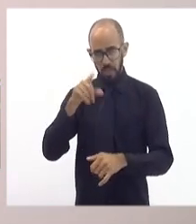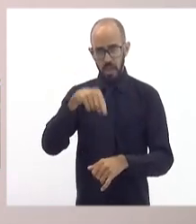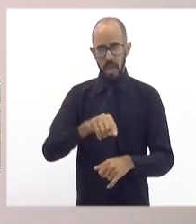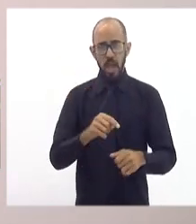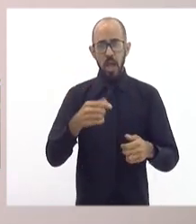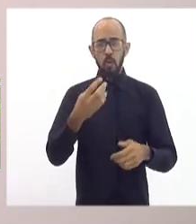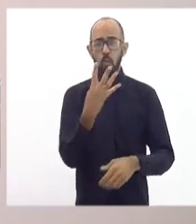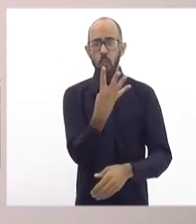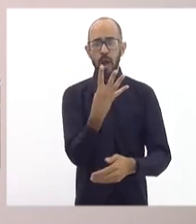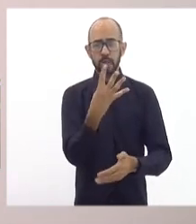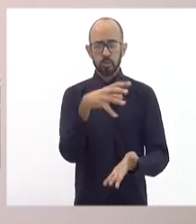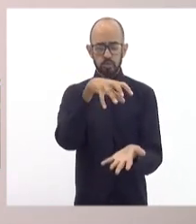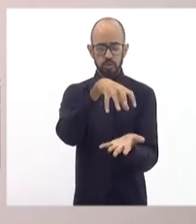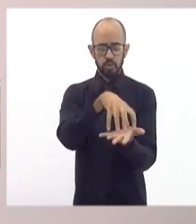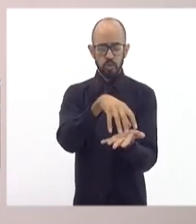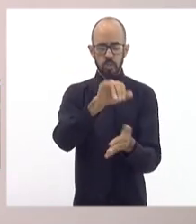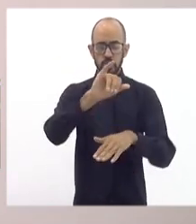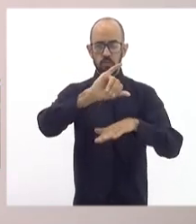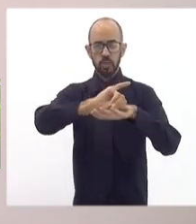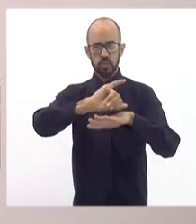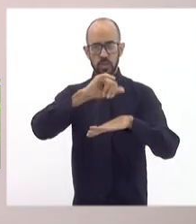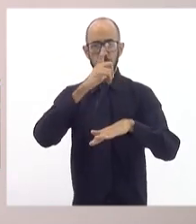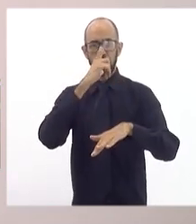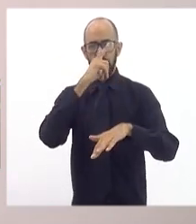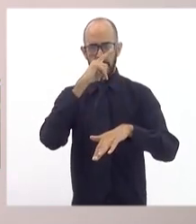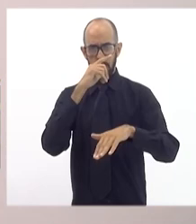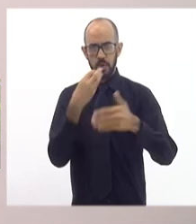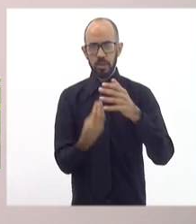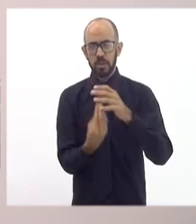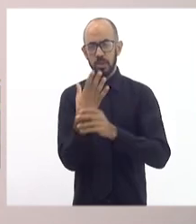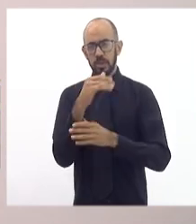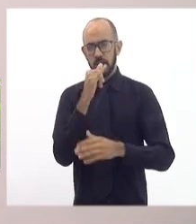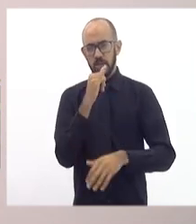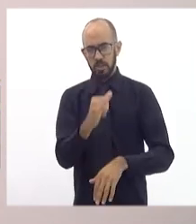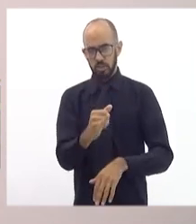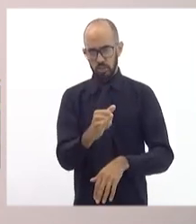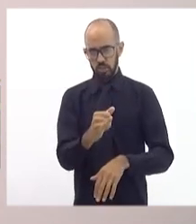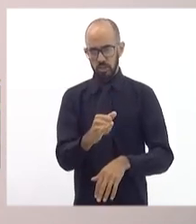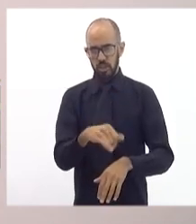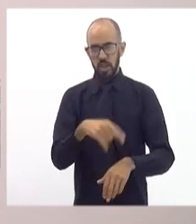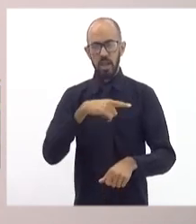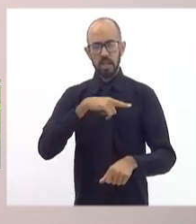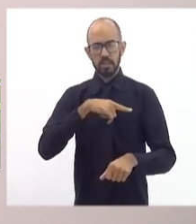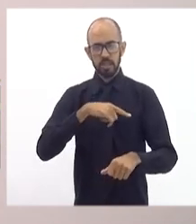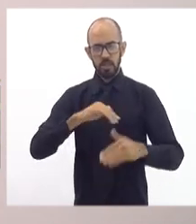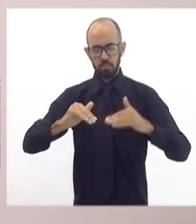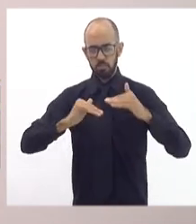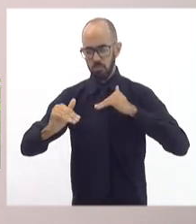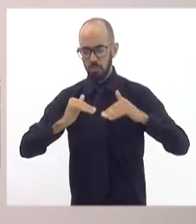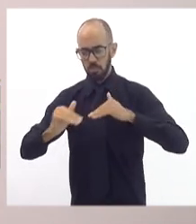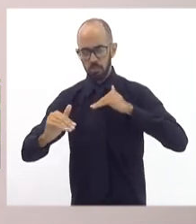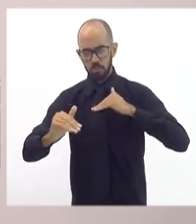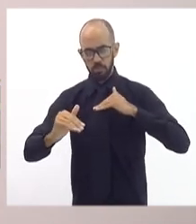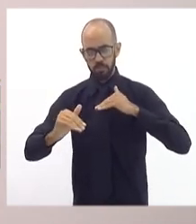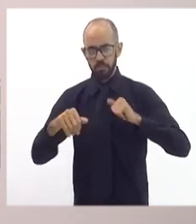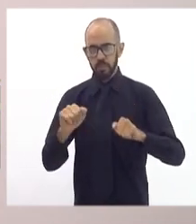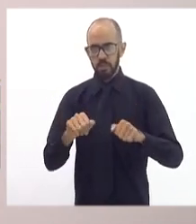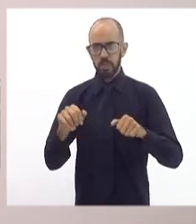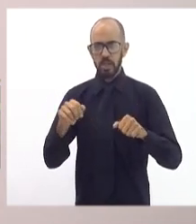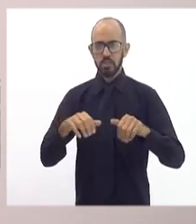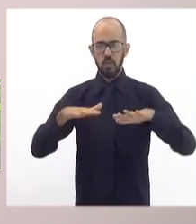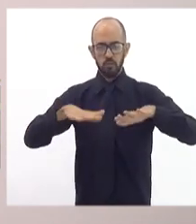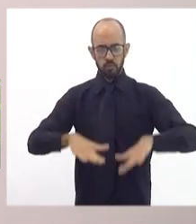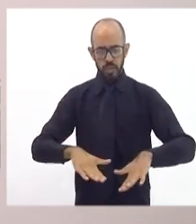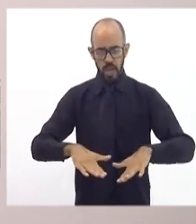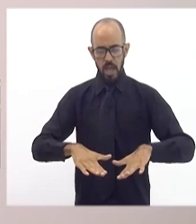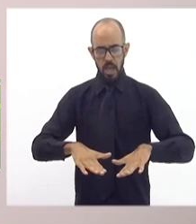flutuantes integrados que geram energia né Elas são móveis elas são simplesmente fundeados na Baía de